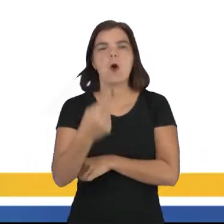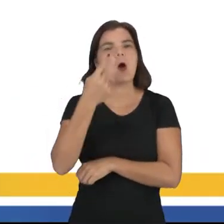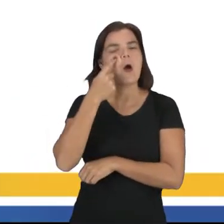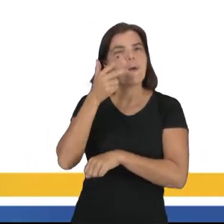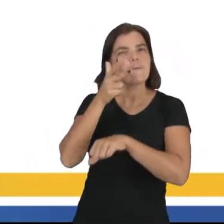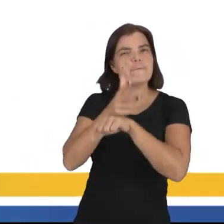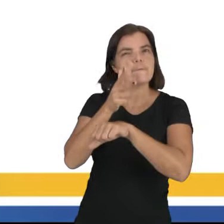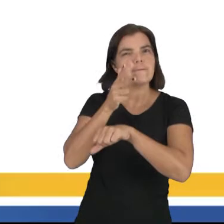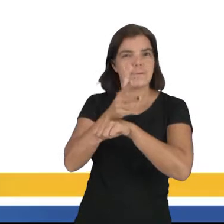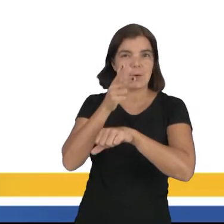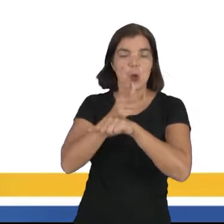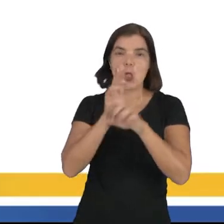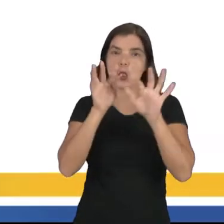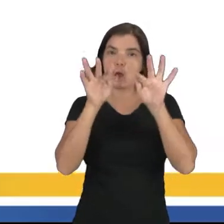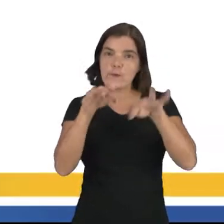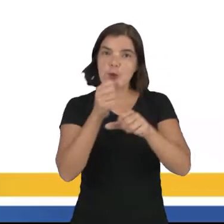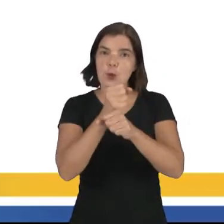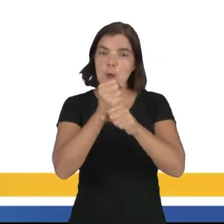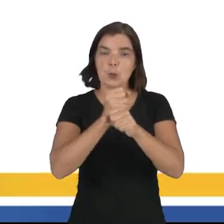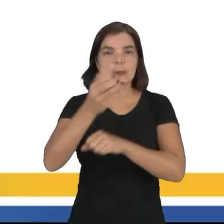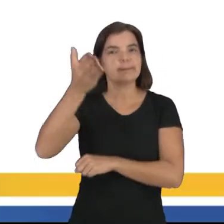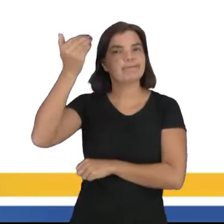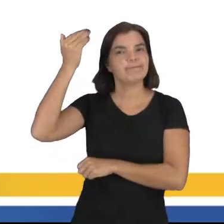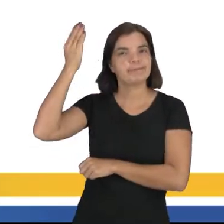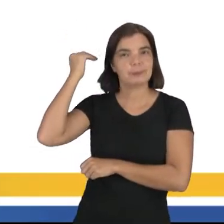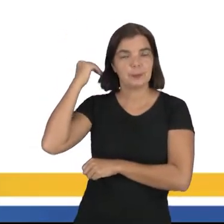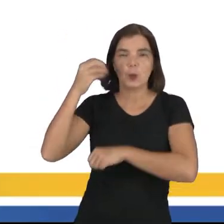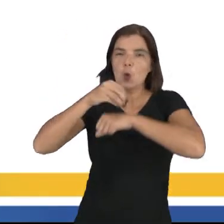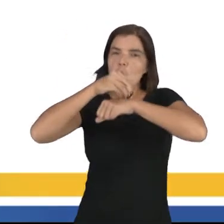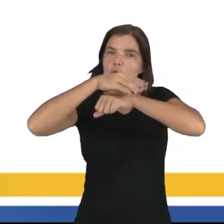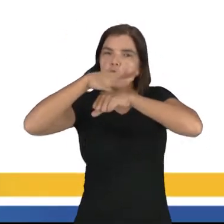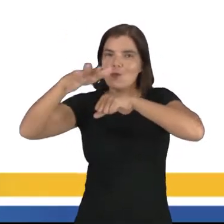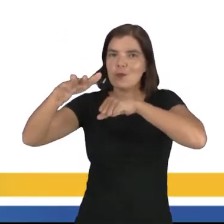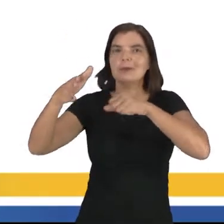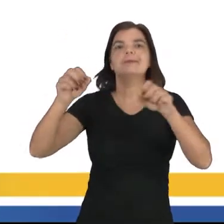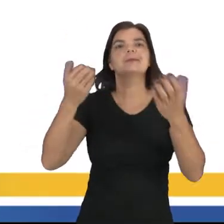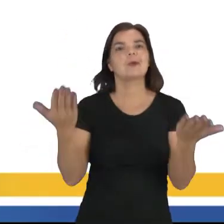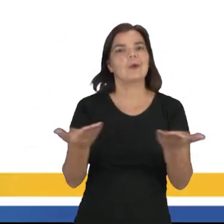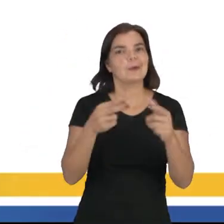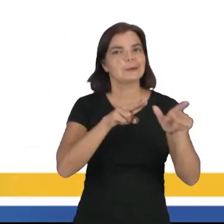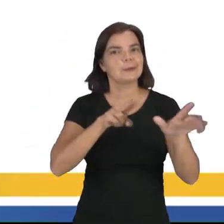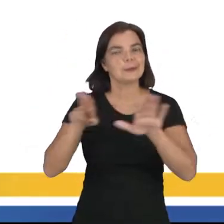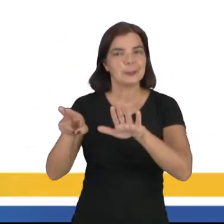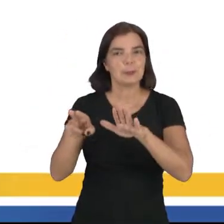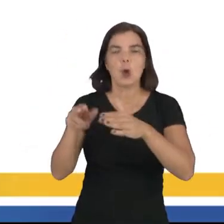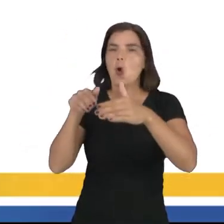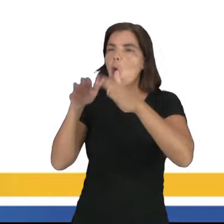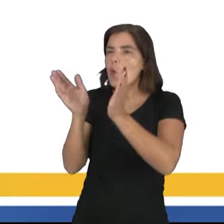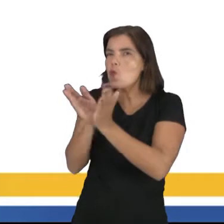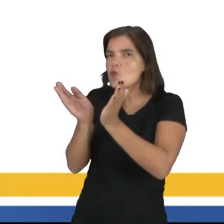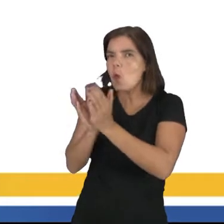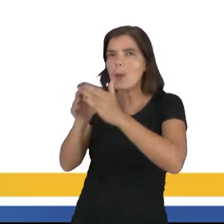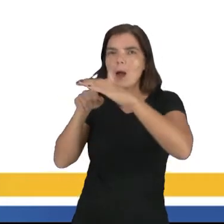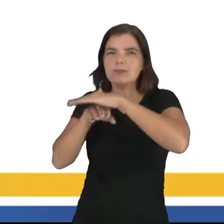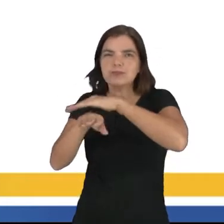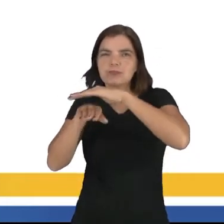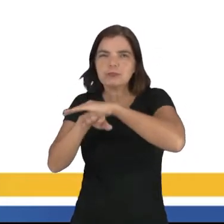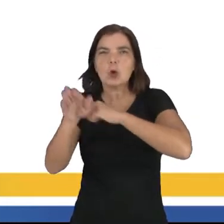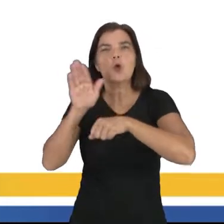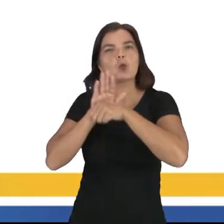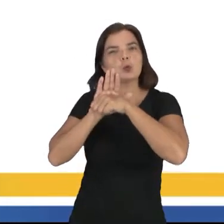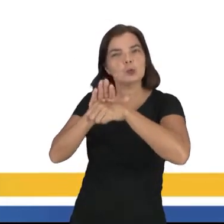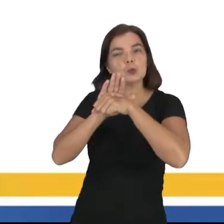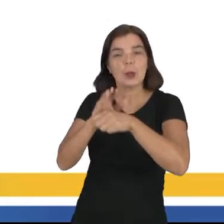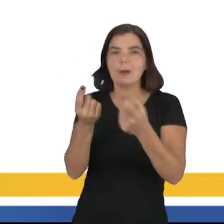de o vídeo ter sido gravado no final do ano passado, viralizou esta semana. Uma vaquinha foi criada para